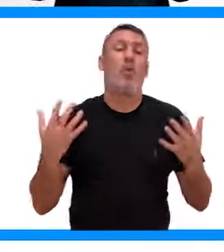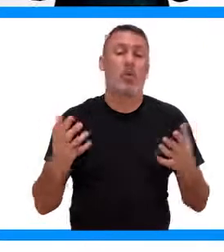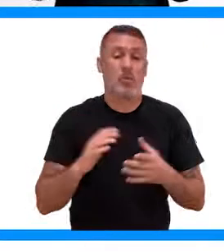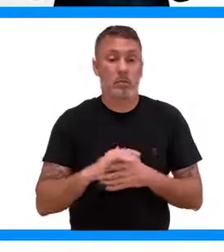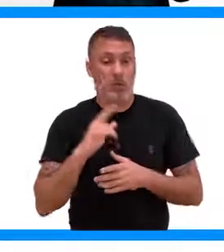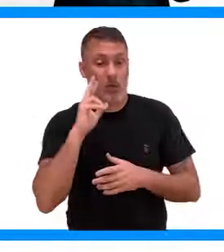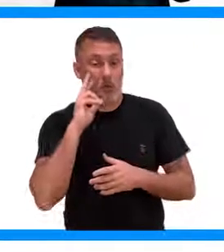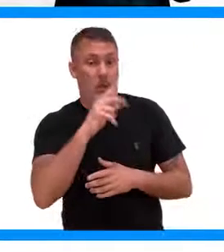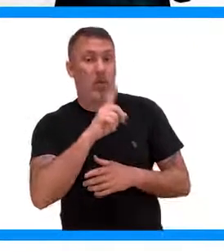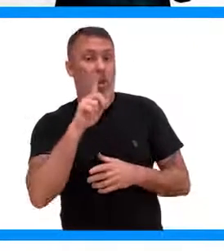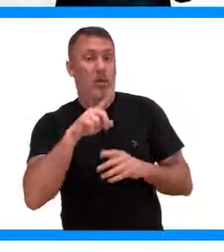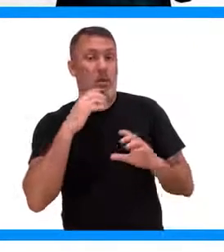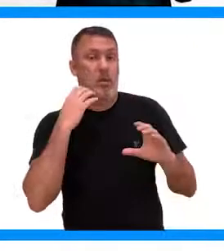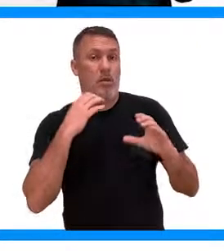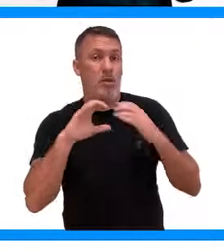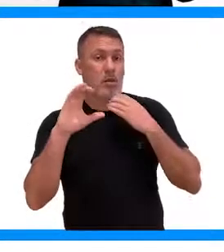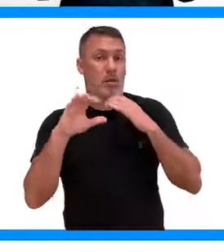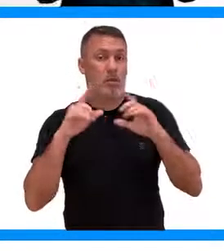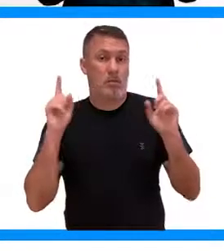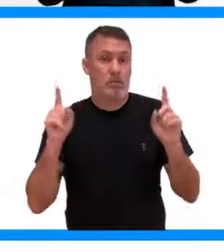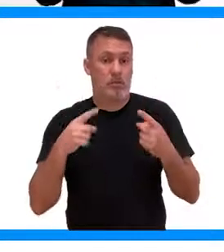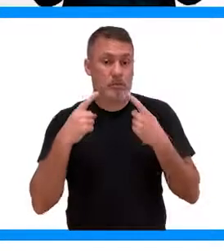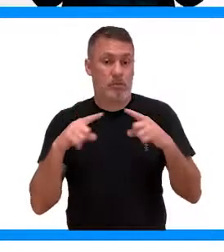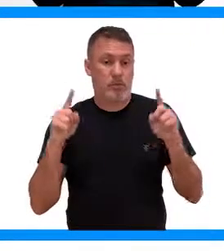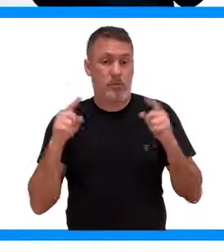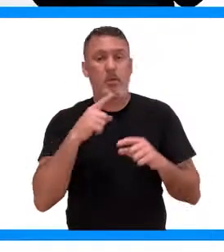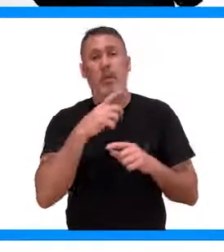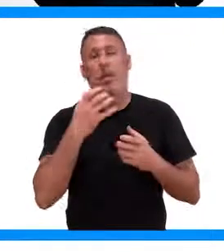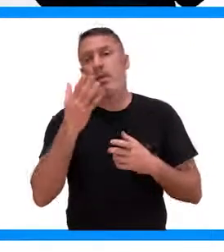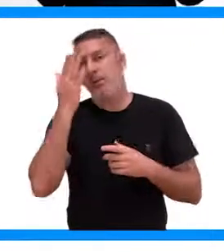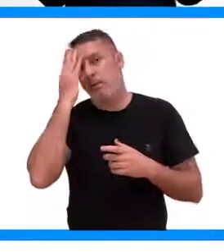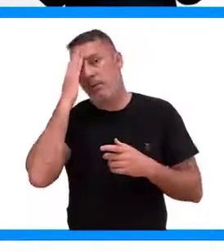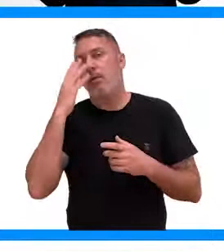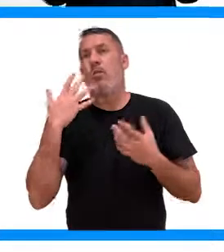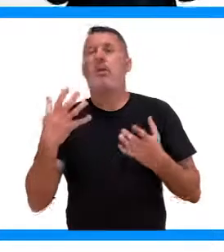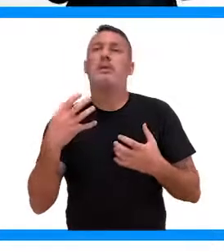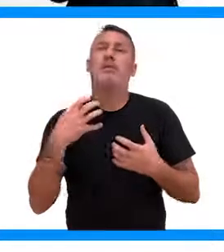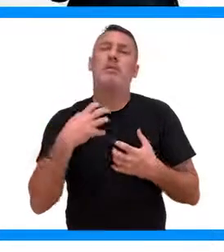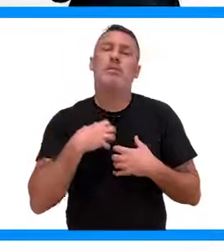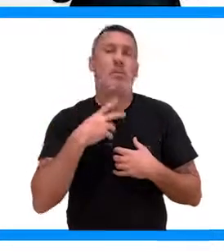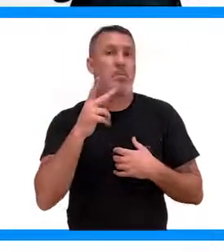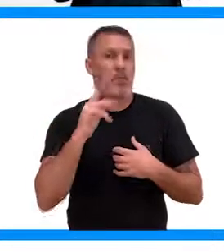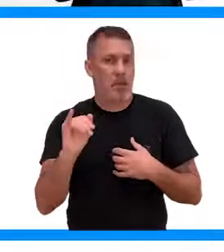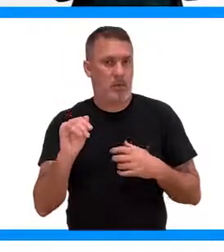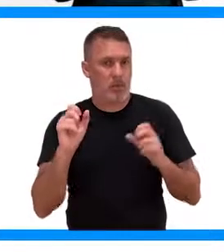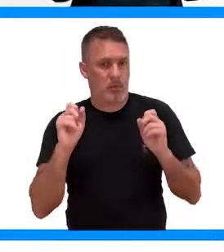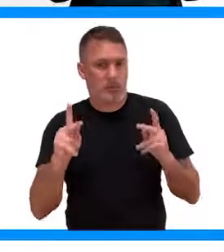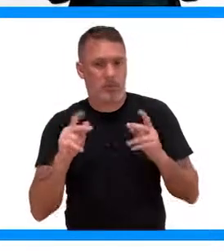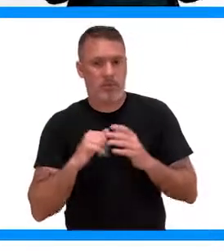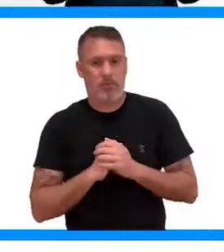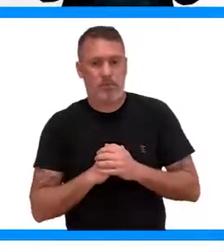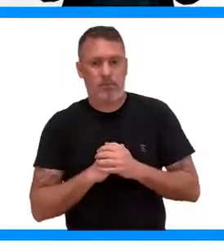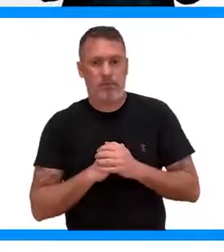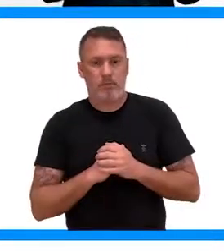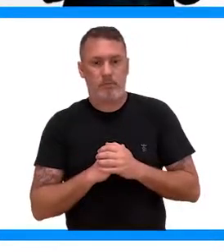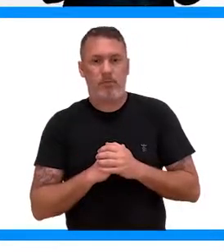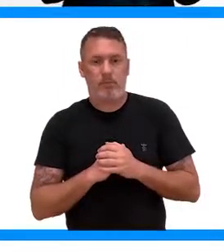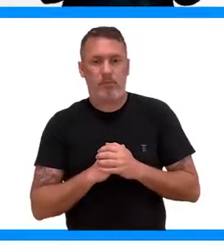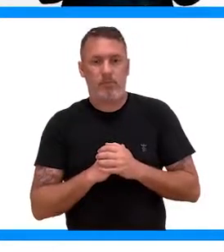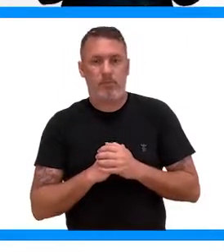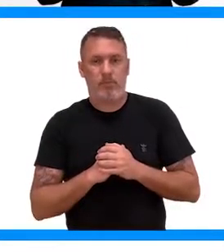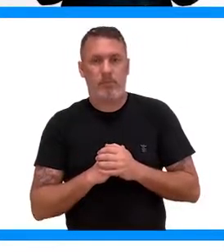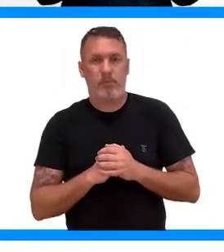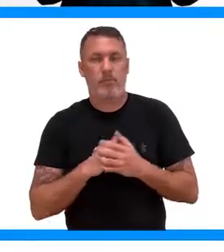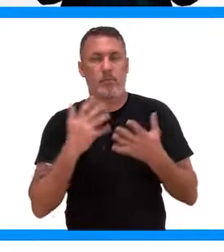nós vamos ver aí que é uma canção e que está querendo saber qual é o sentimento do pai. Bien? Aqui